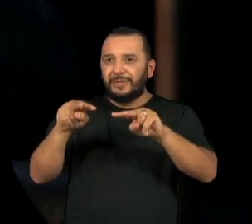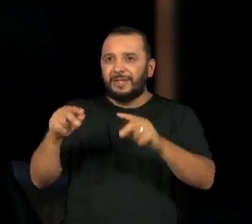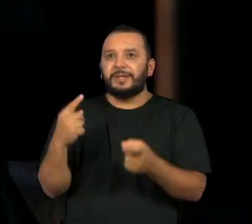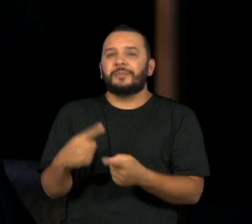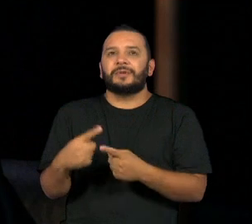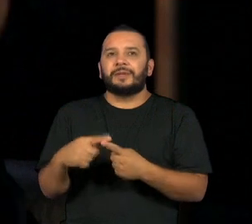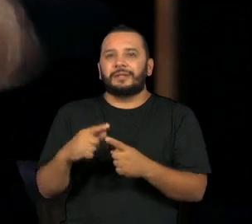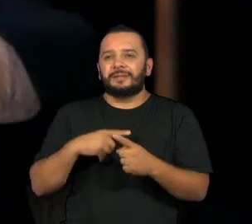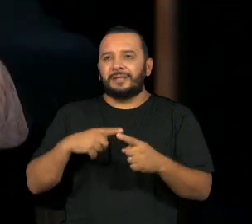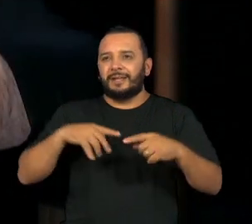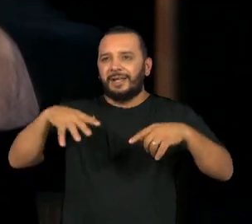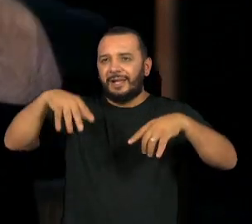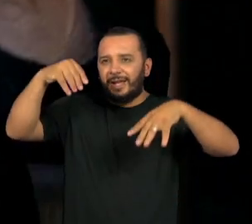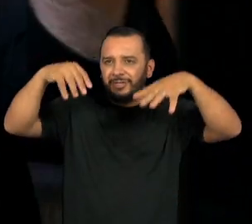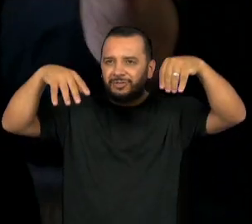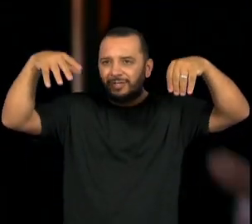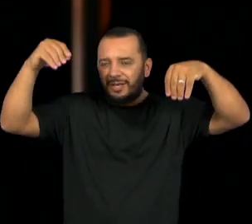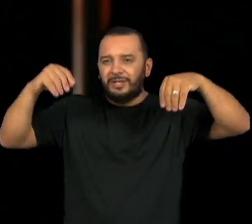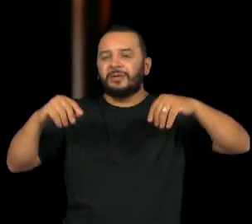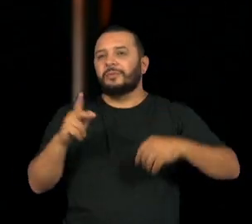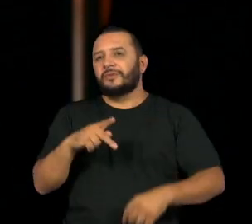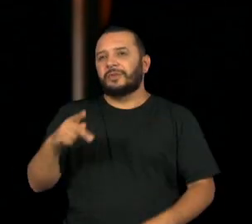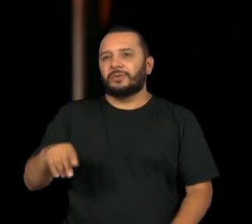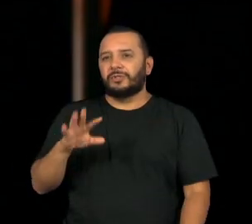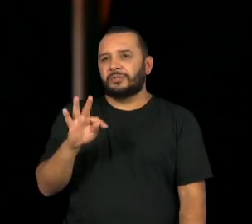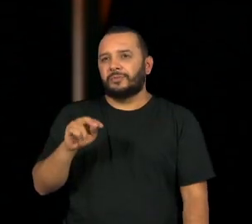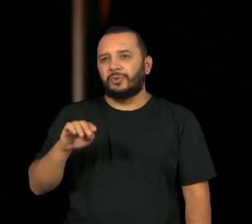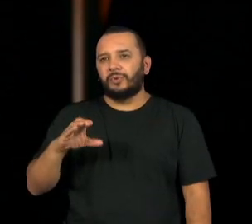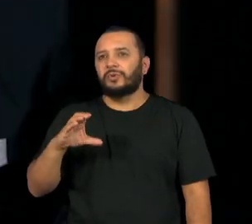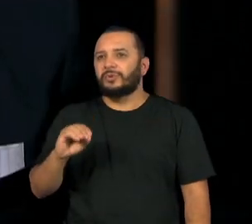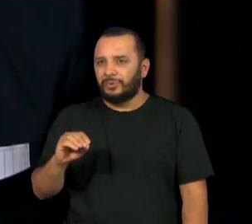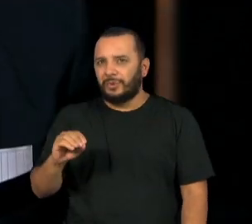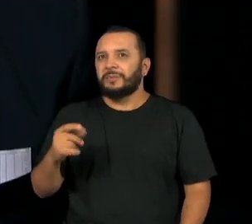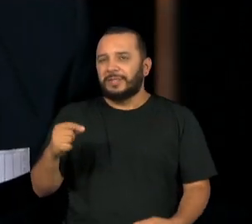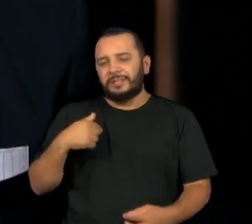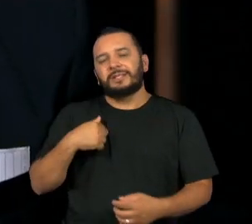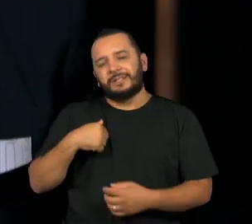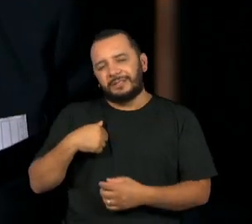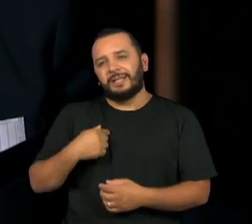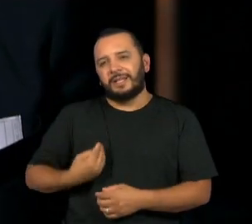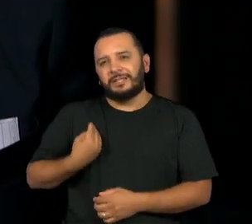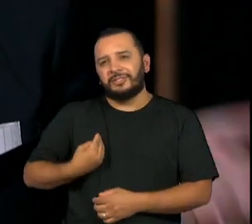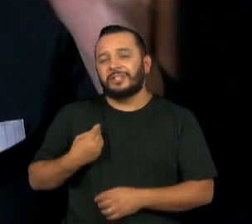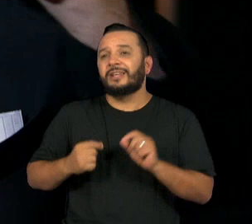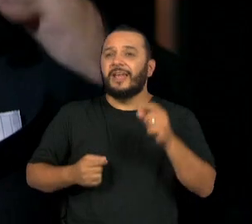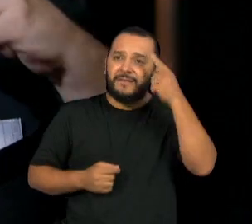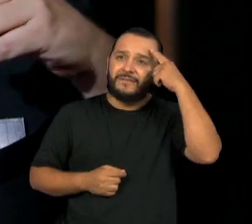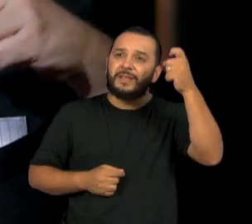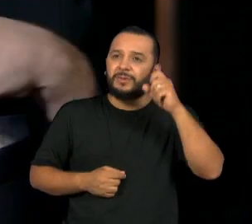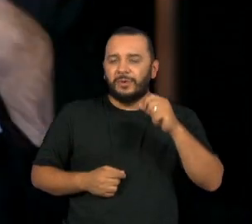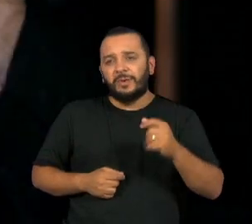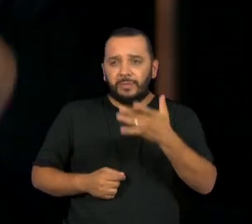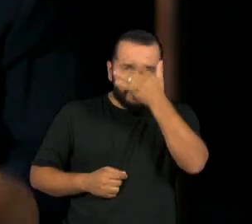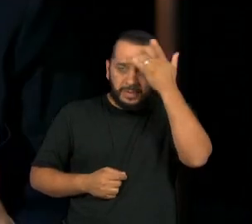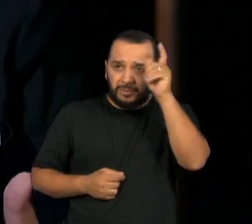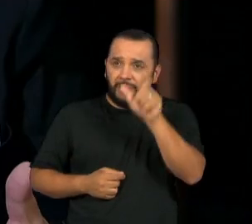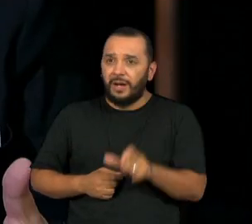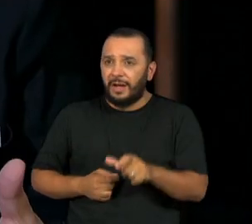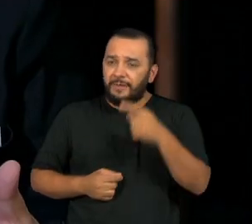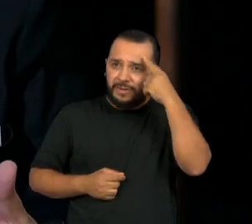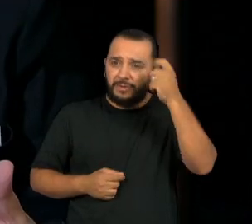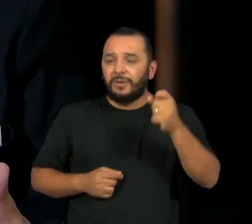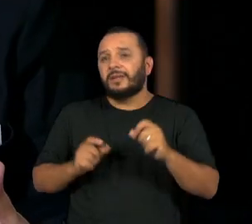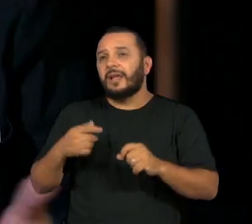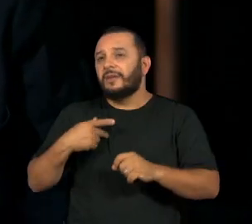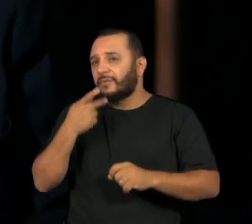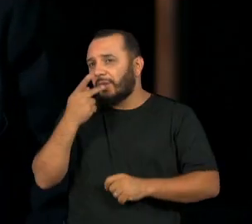Rá-Tim-Bum. O professor Tiburcio, ele tem que existir. Quem que inventou o professor Tiburcio? Alguém. Quem que falou as coisas que ele